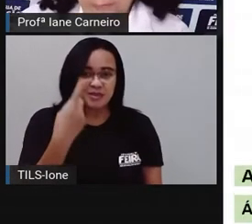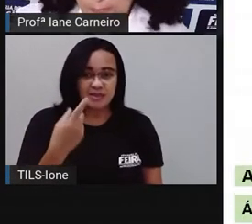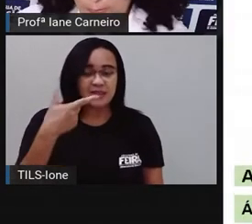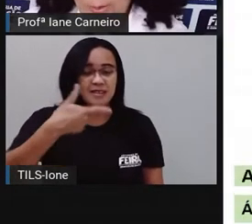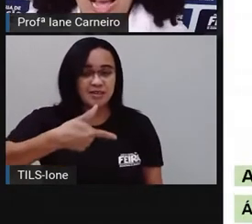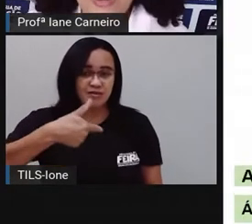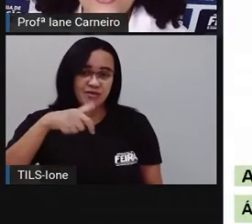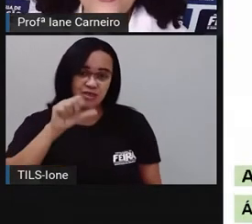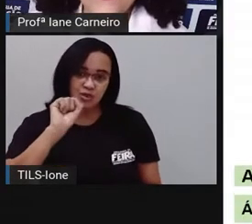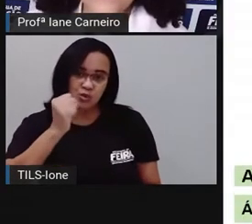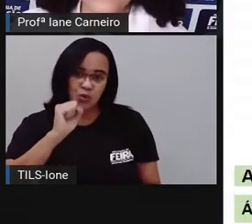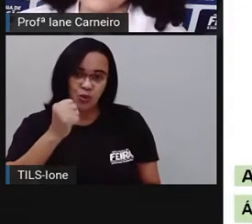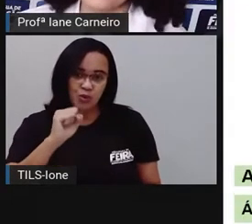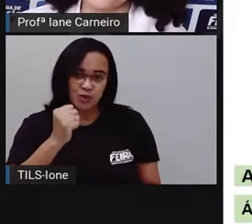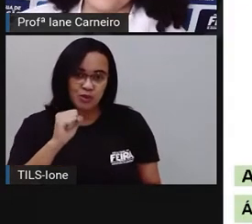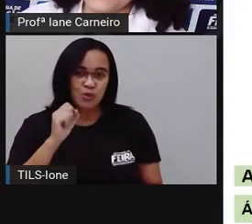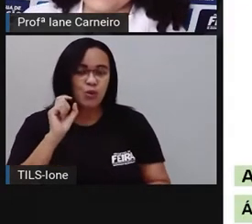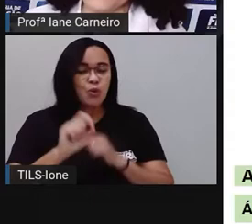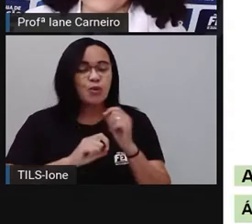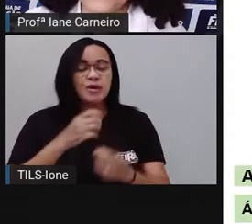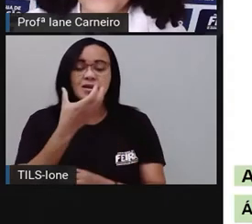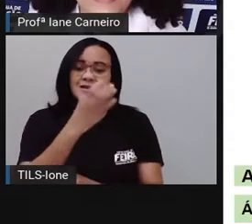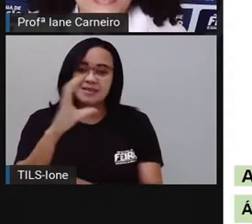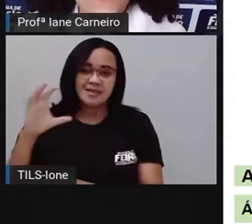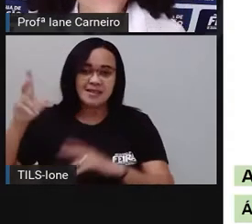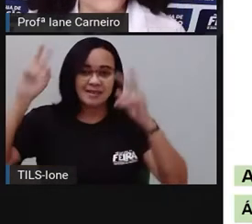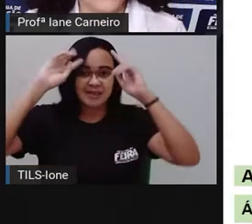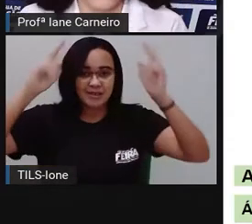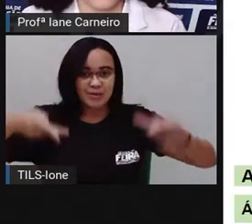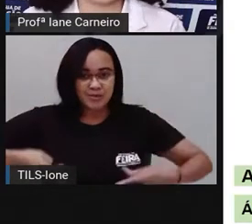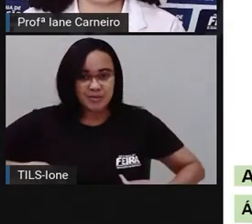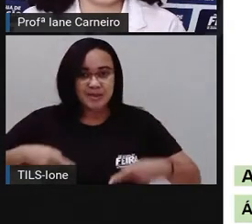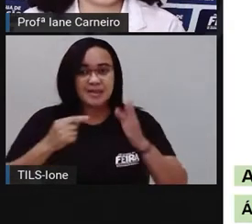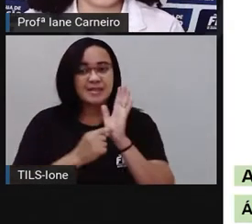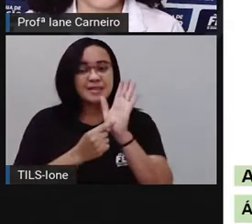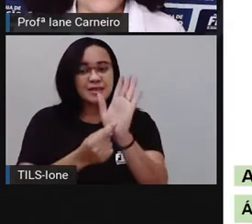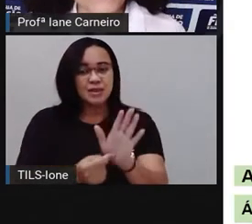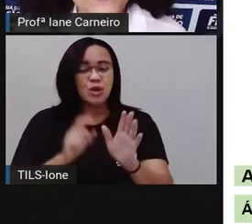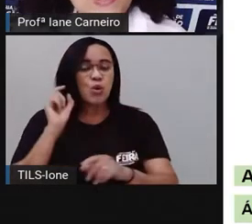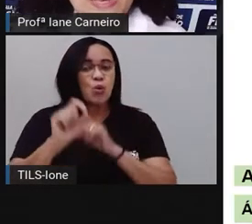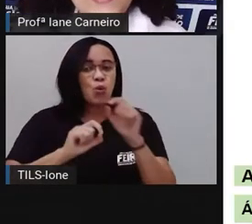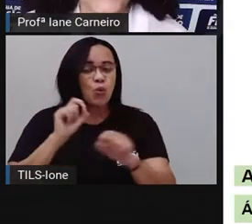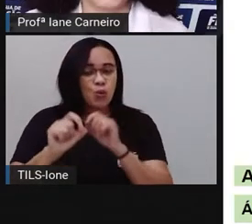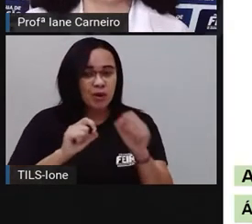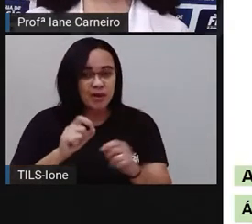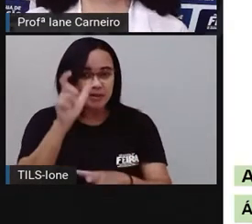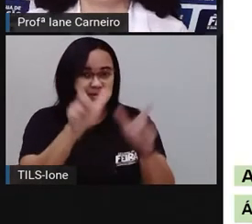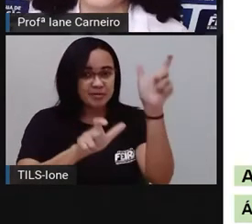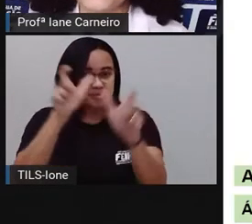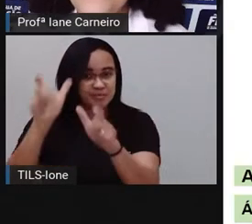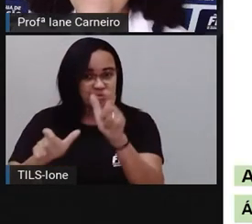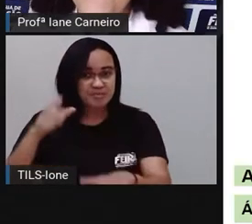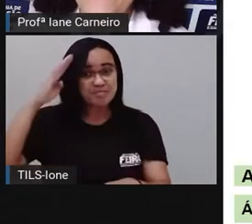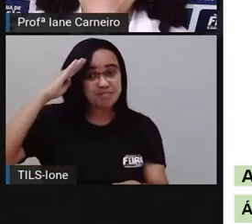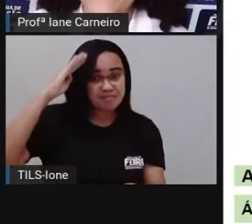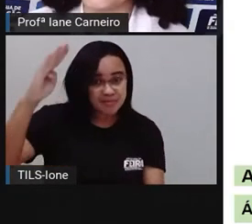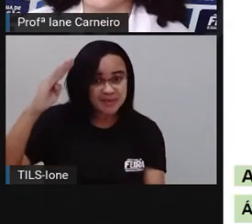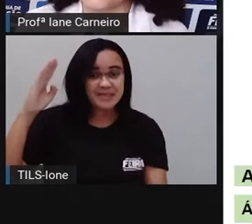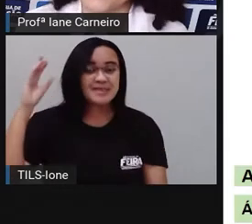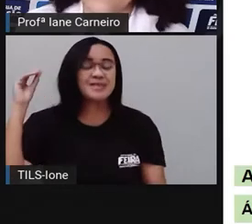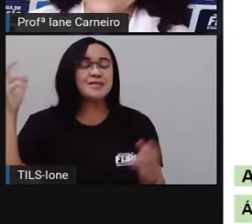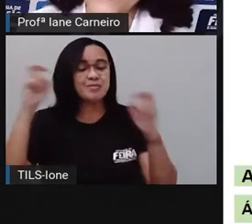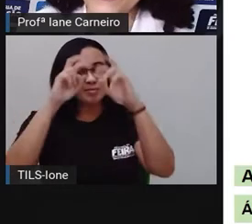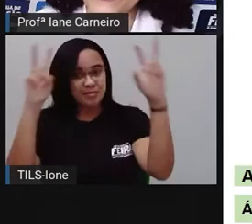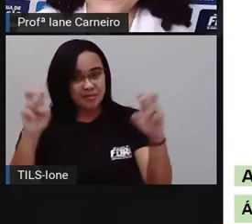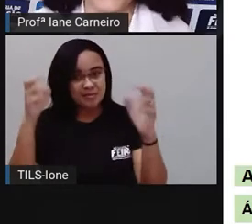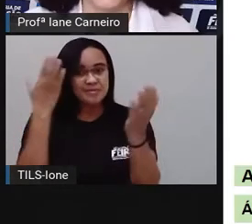É uma aula de ciências humanas. E nós vamos falar, ó, adivinha quem são os personagens principais de